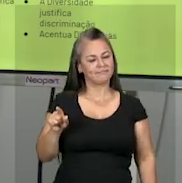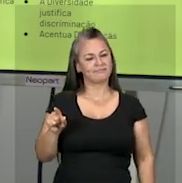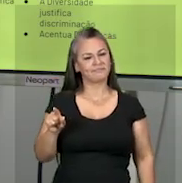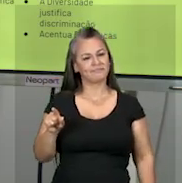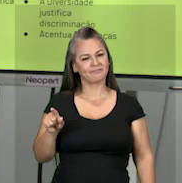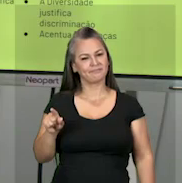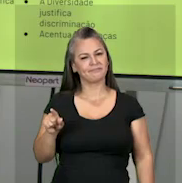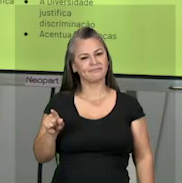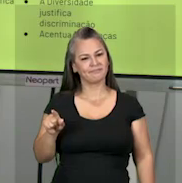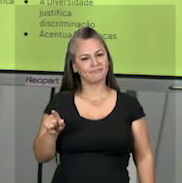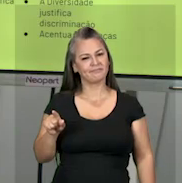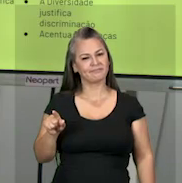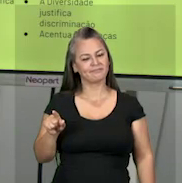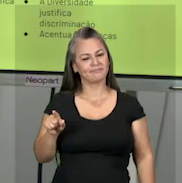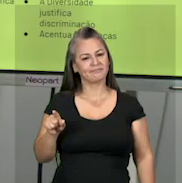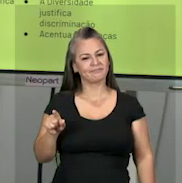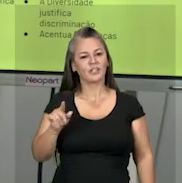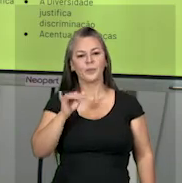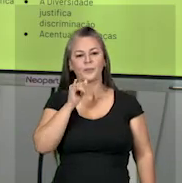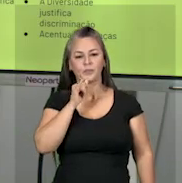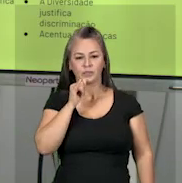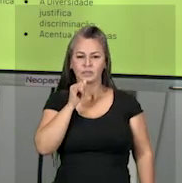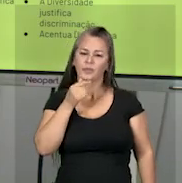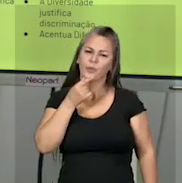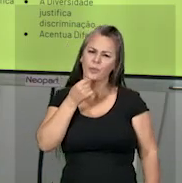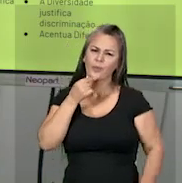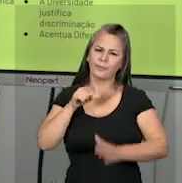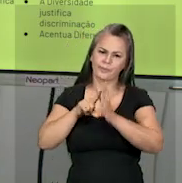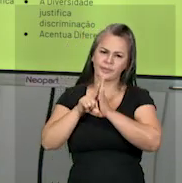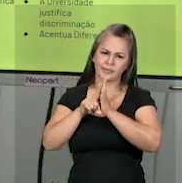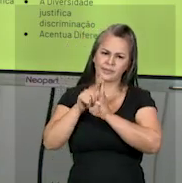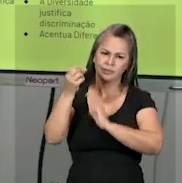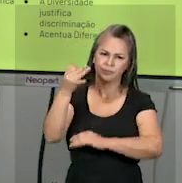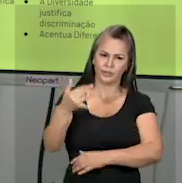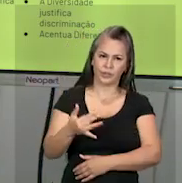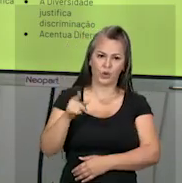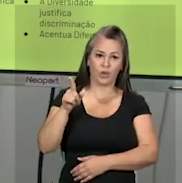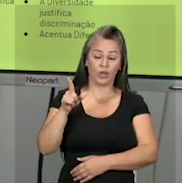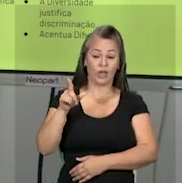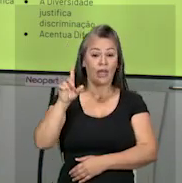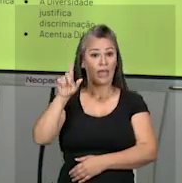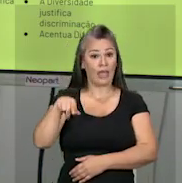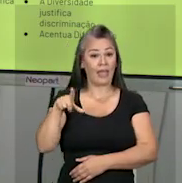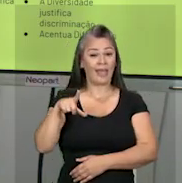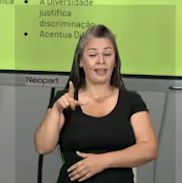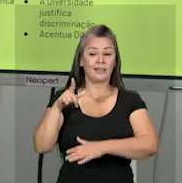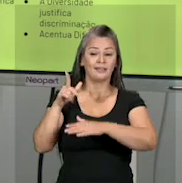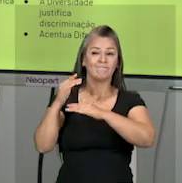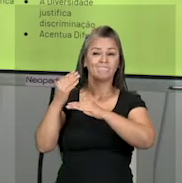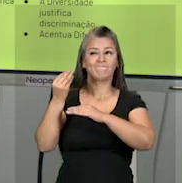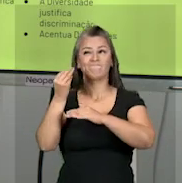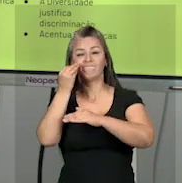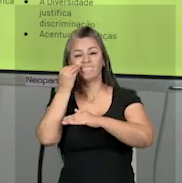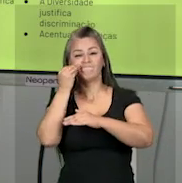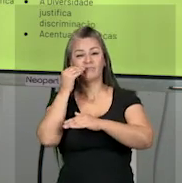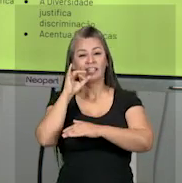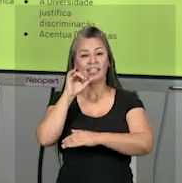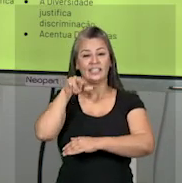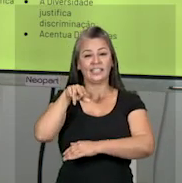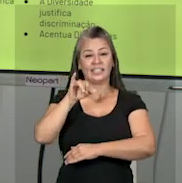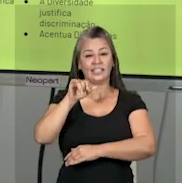em sociedade. Então, como o Bobbio diz, a direita ela é mais inigualitária, é uma palavra que ele